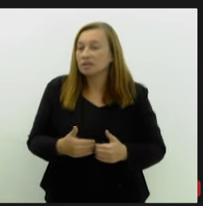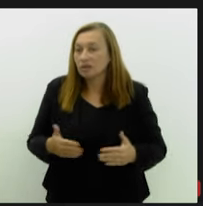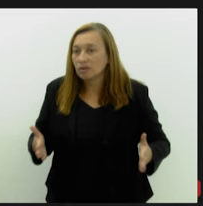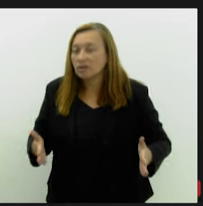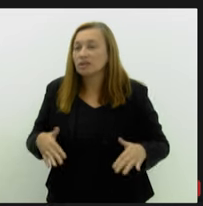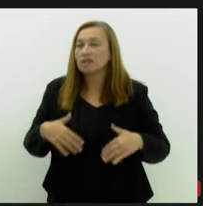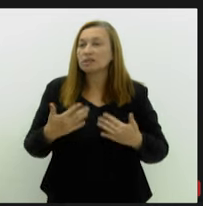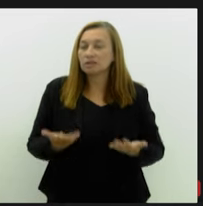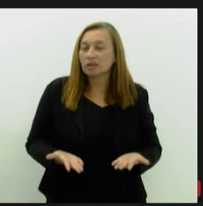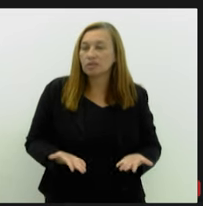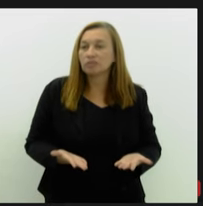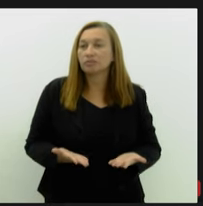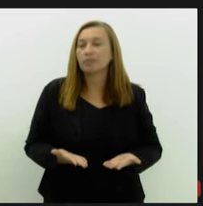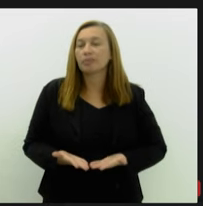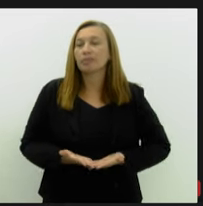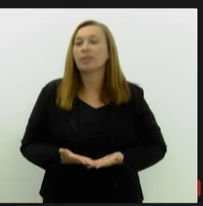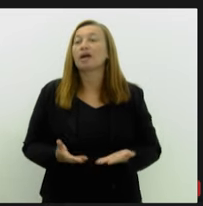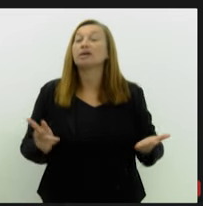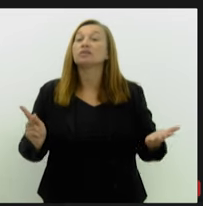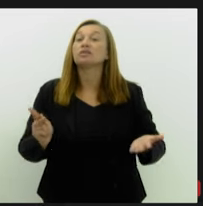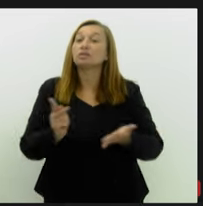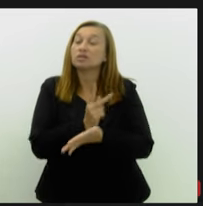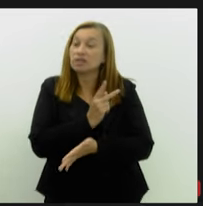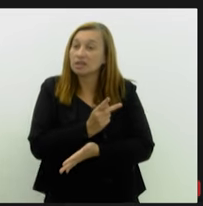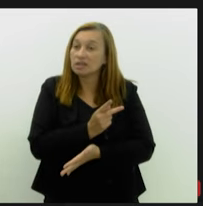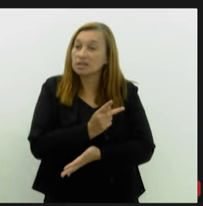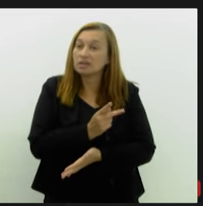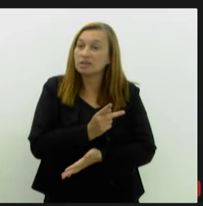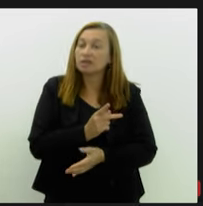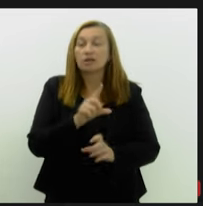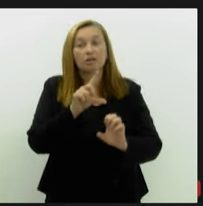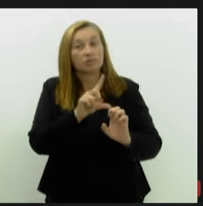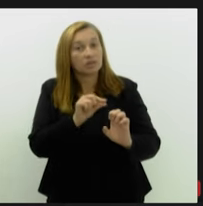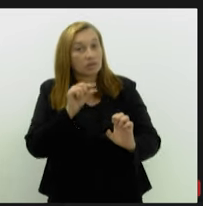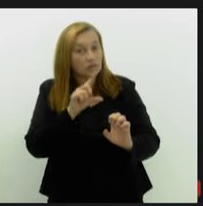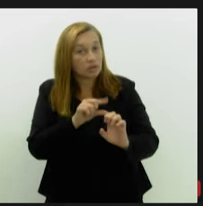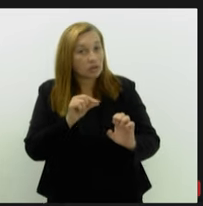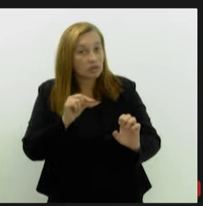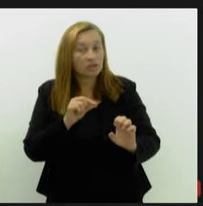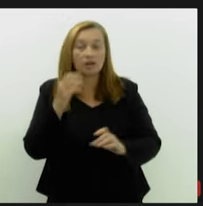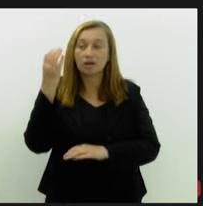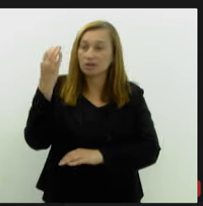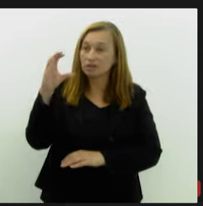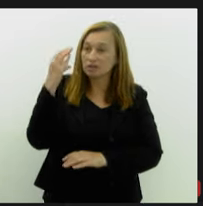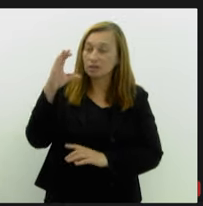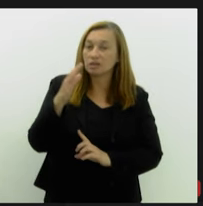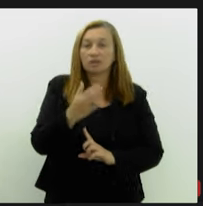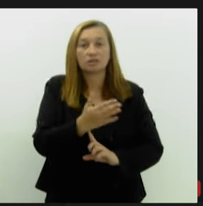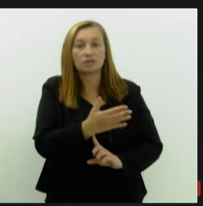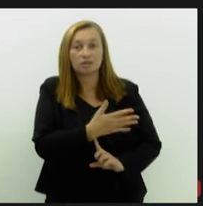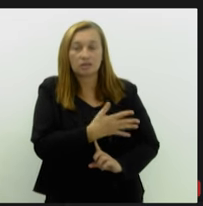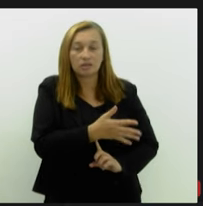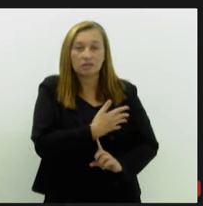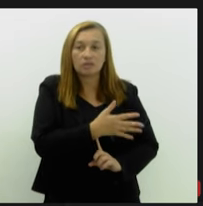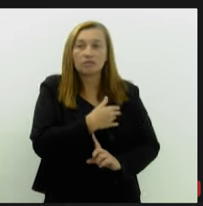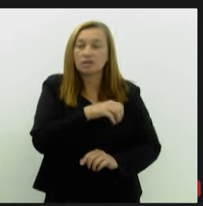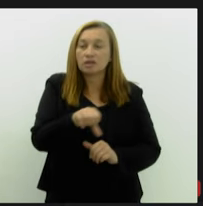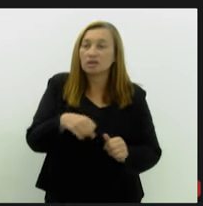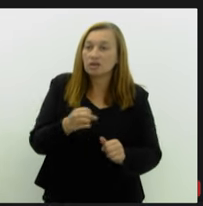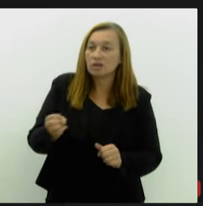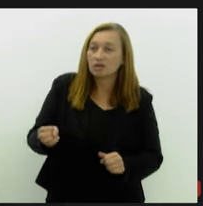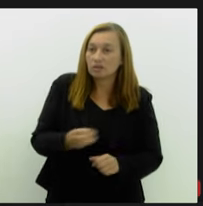Então, ali vai estar acontecendo o empreendedorismo, né, a ciência, tecnologia,